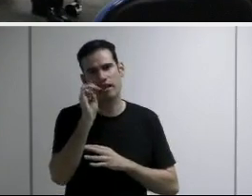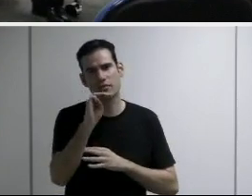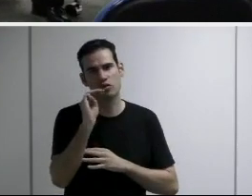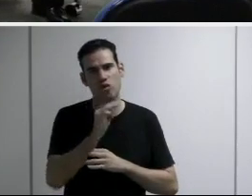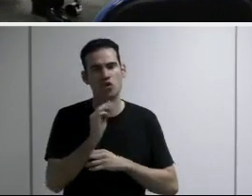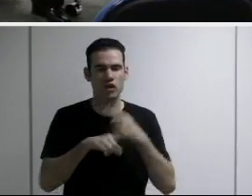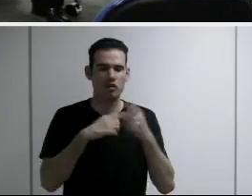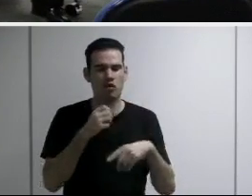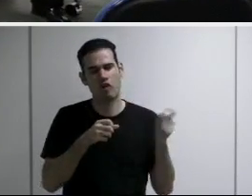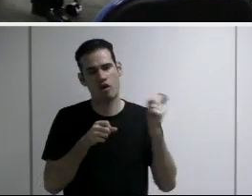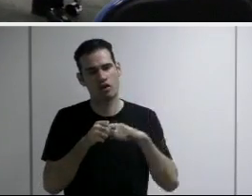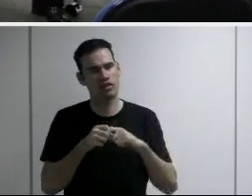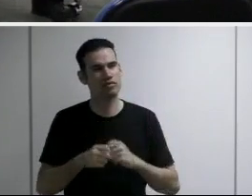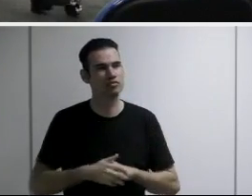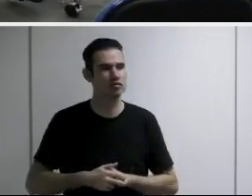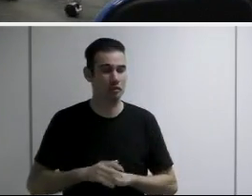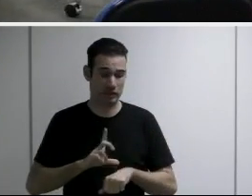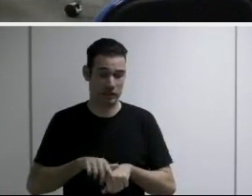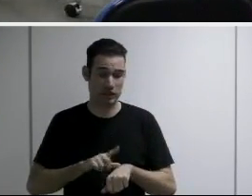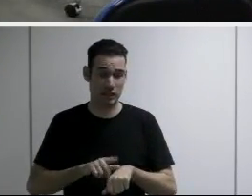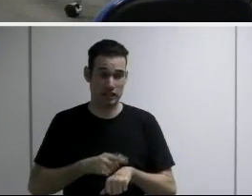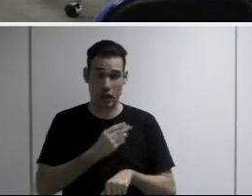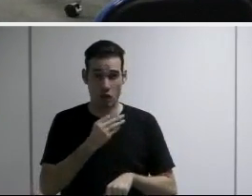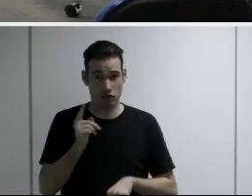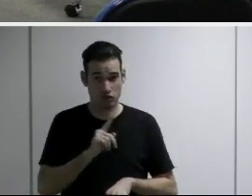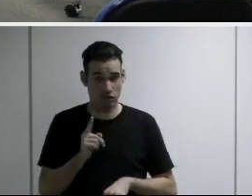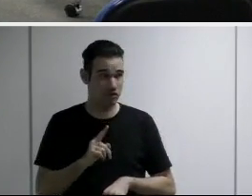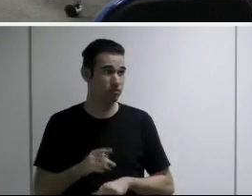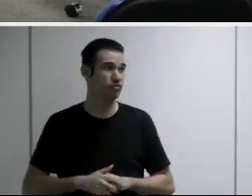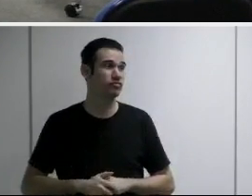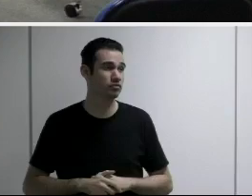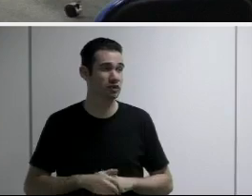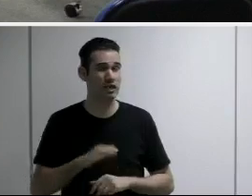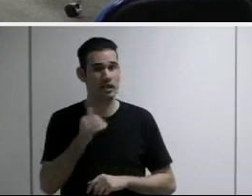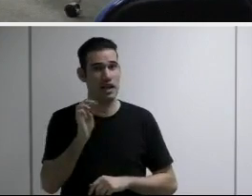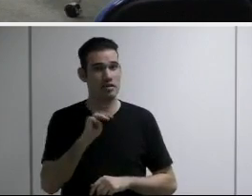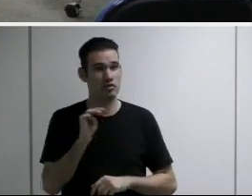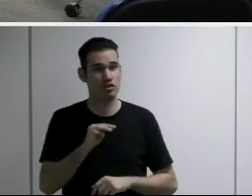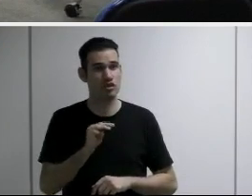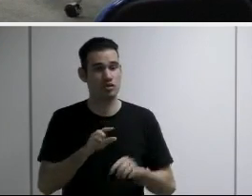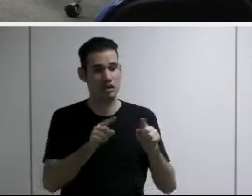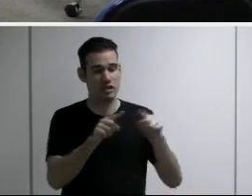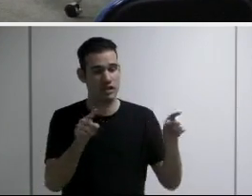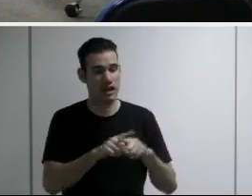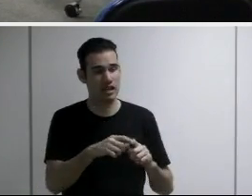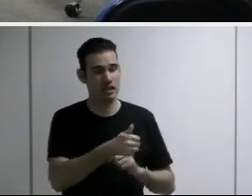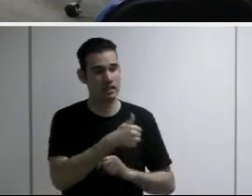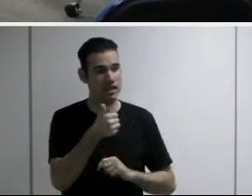já volta com o painel para não atrasar muito o final da sexta-feira de vocês. Então, 10 minutinhos, sala 111, aqui no corredor.